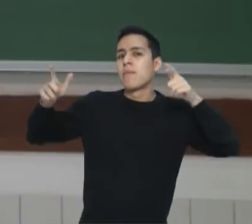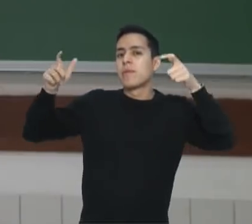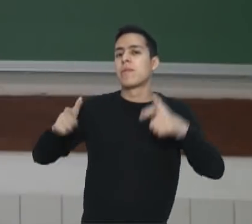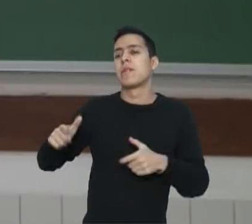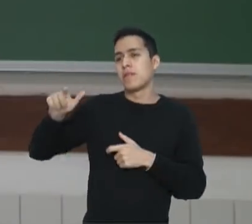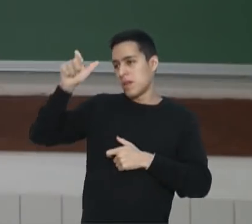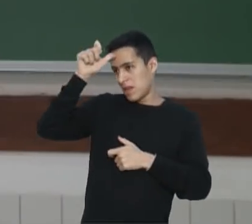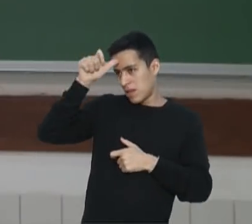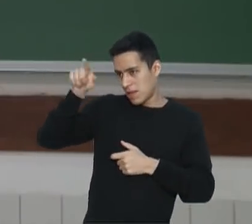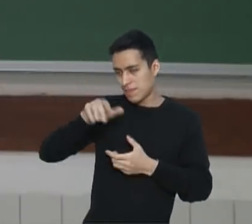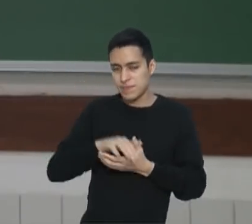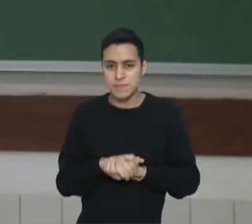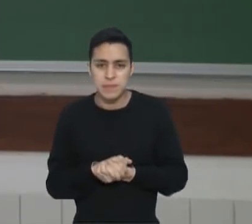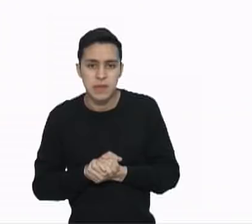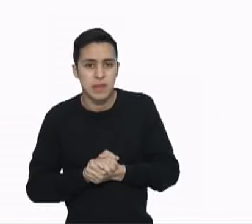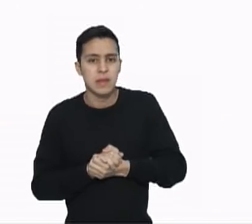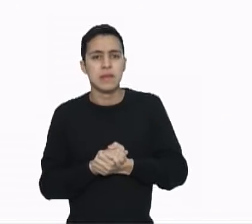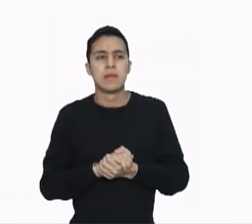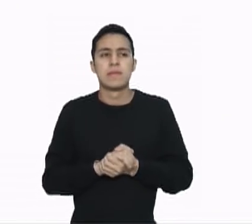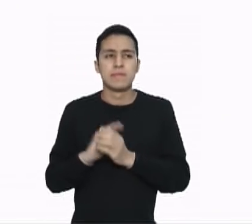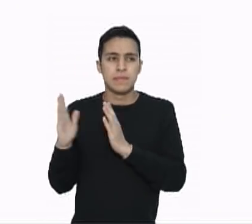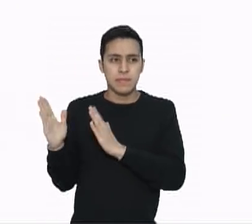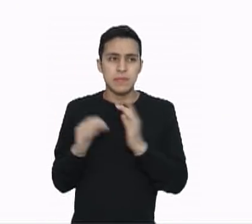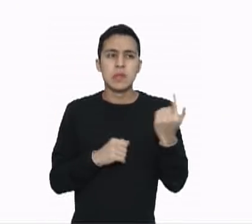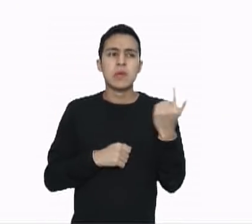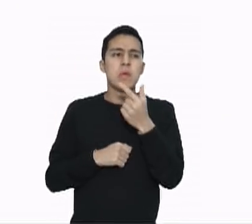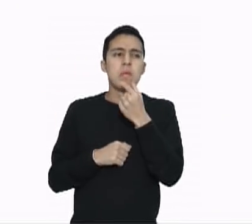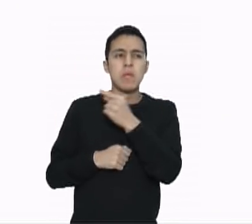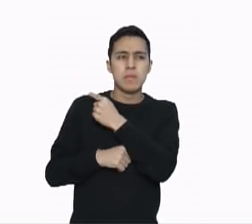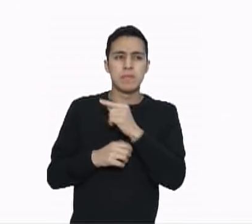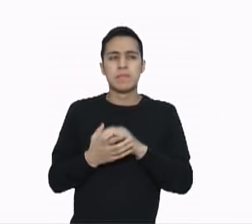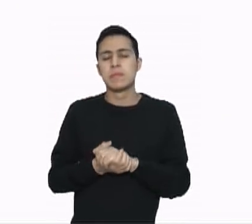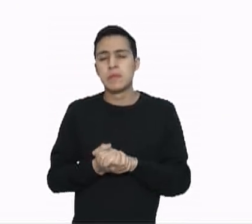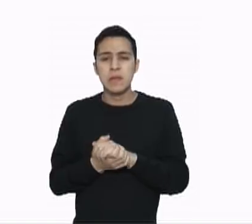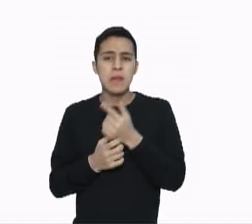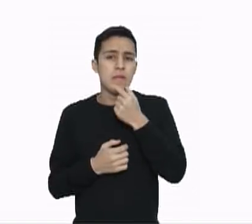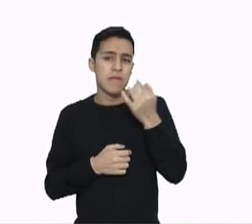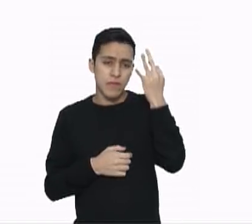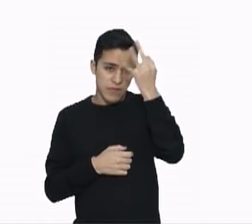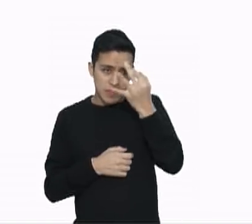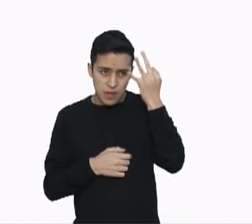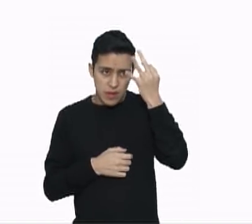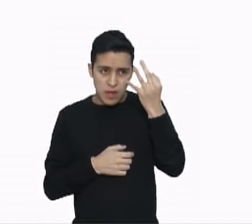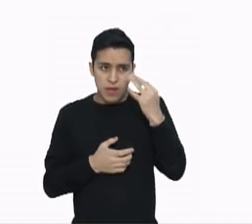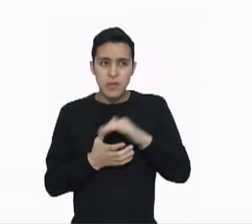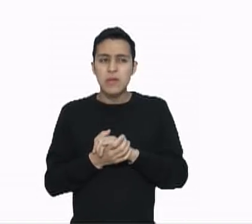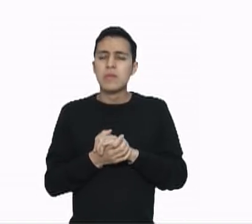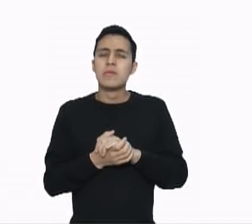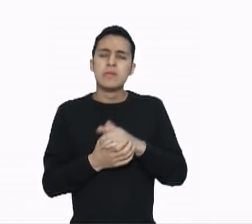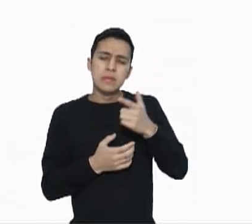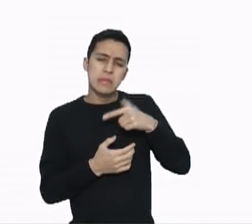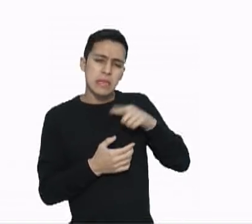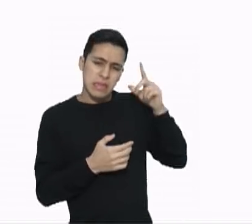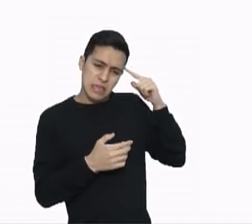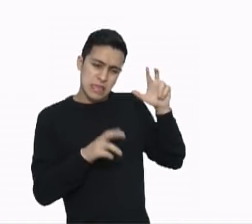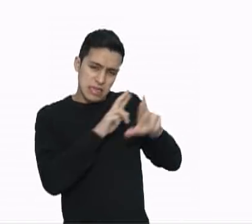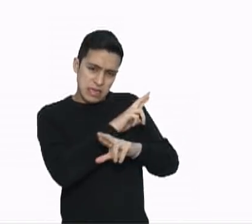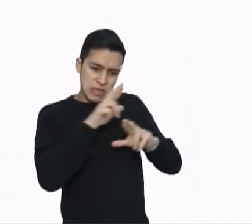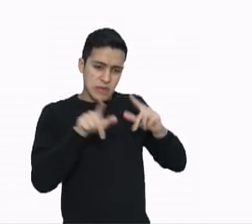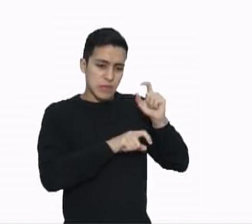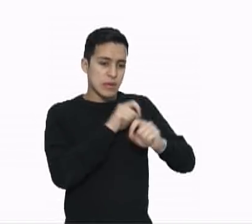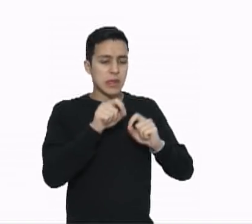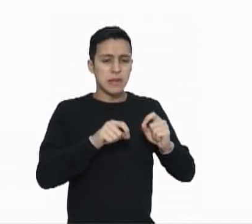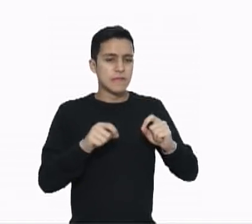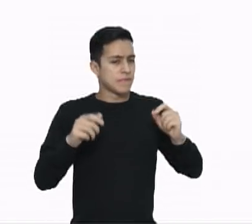Índia. De Henri Thoreau, um filósofo norte-americano, Gandhi traz a ideia da desobediência